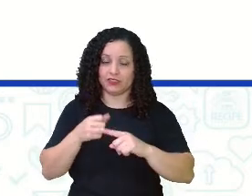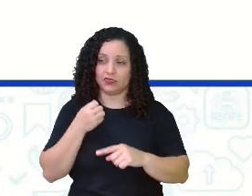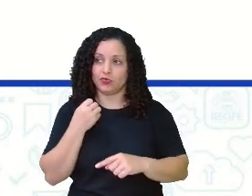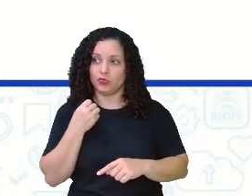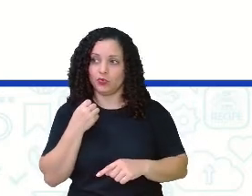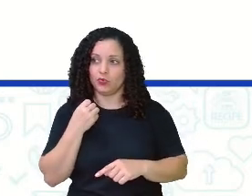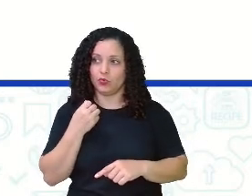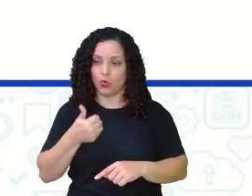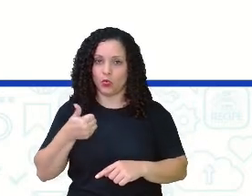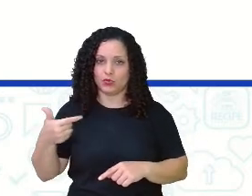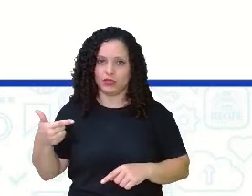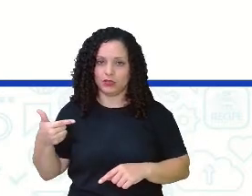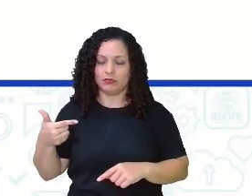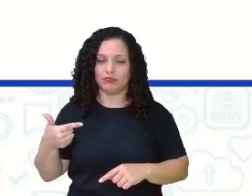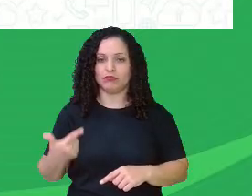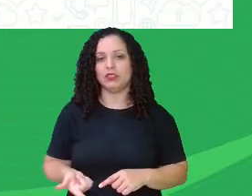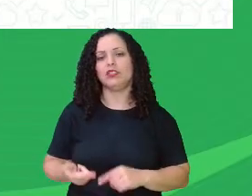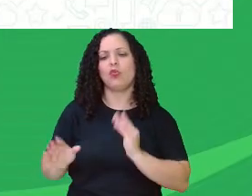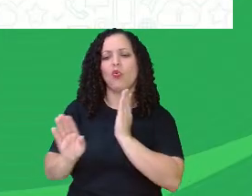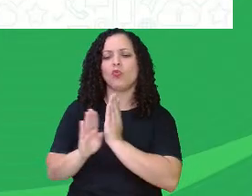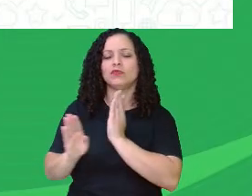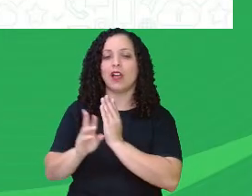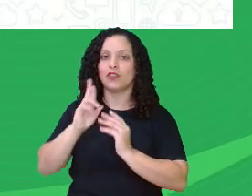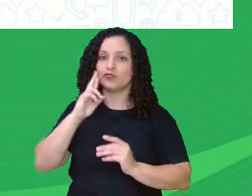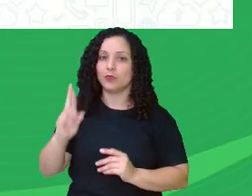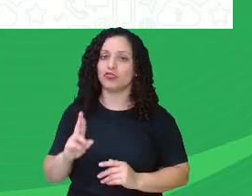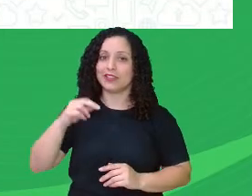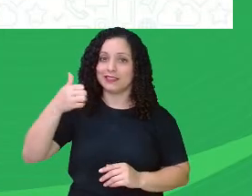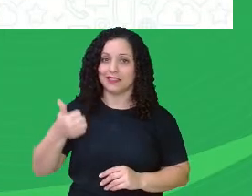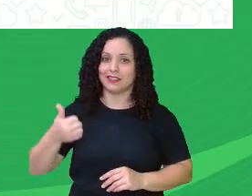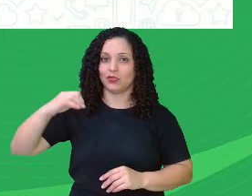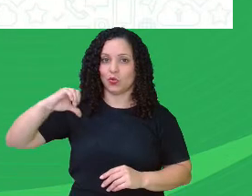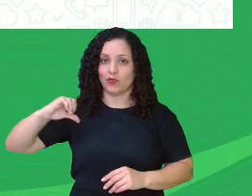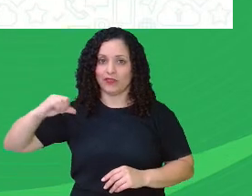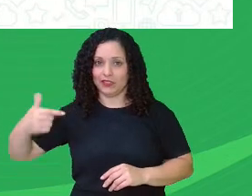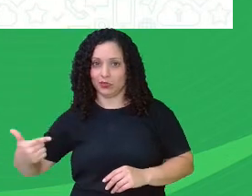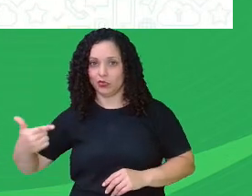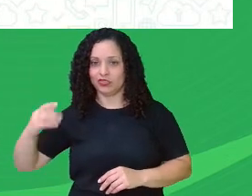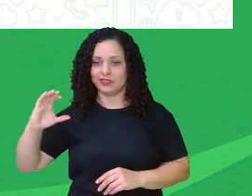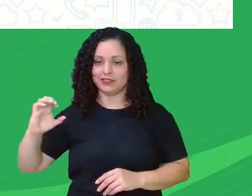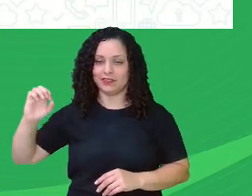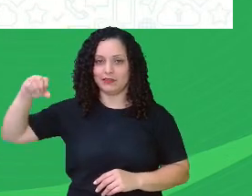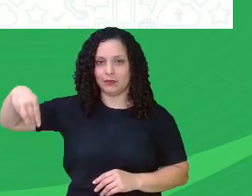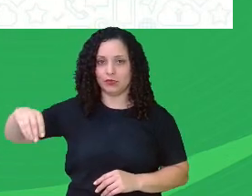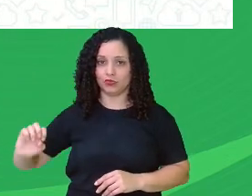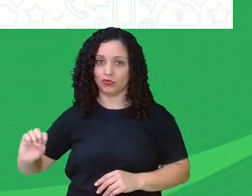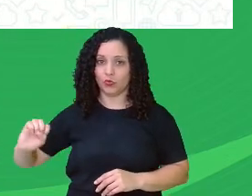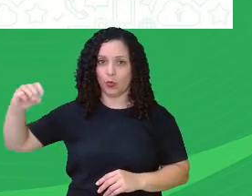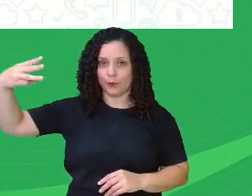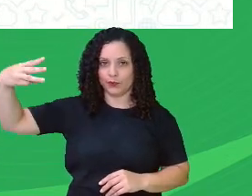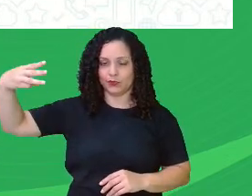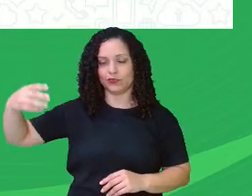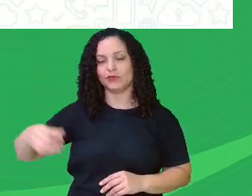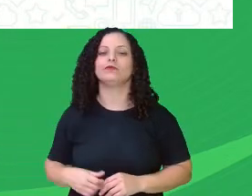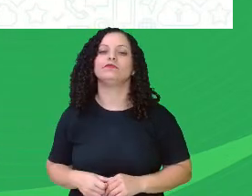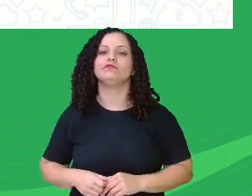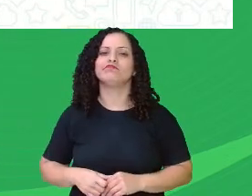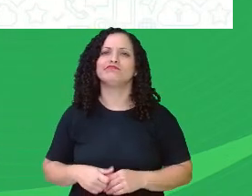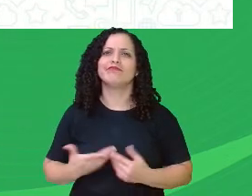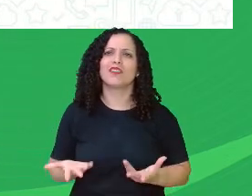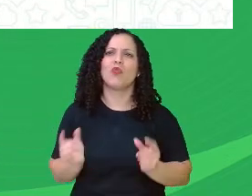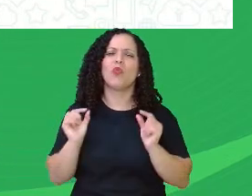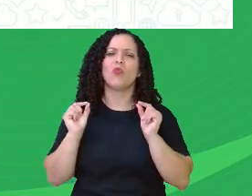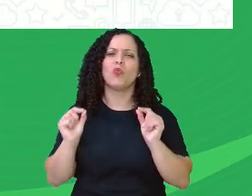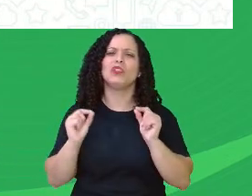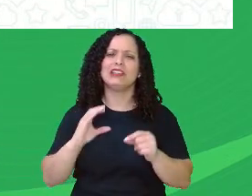mais conveniente e vai descobrir que é 192 centímetros cúbicos. Um detalhe, centímetros cúbicos